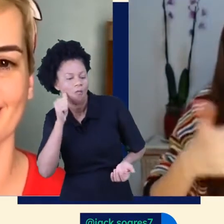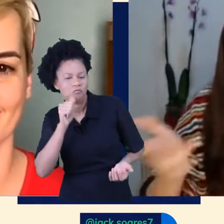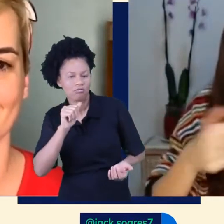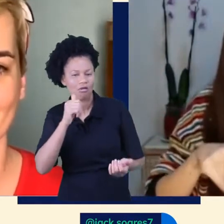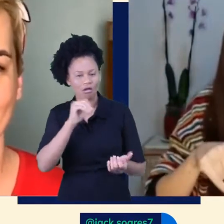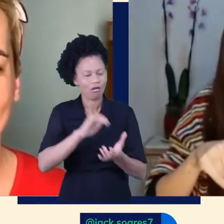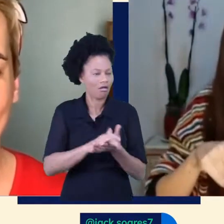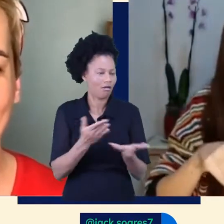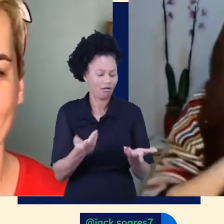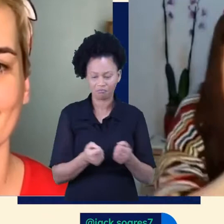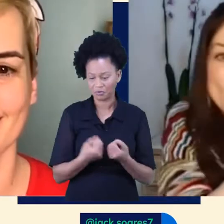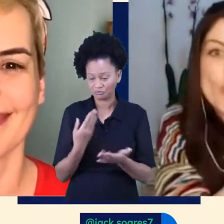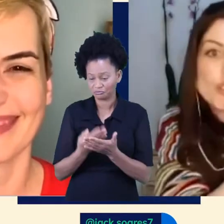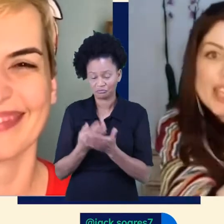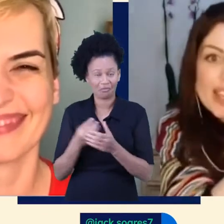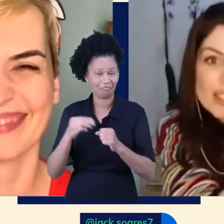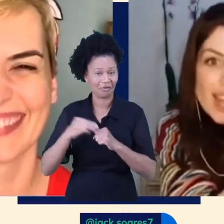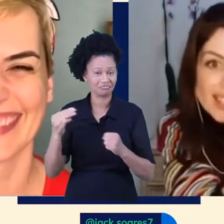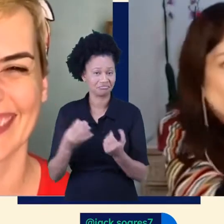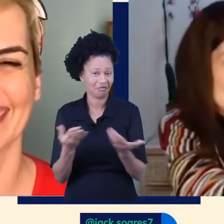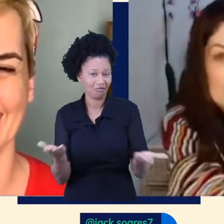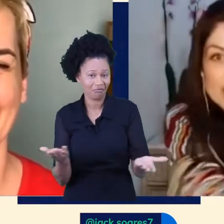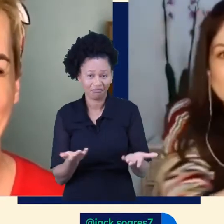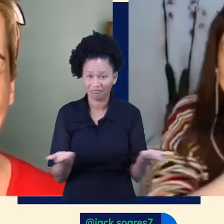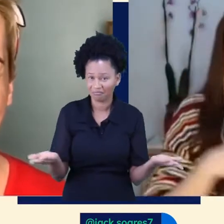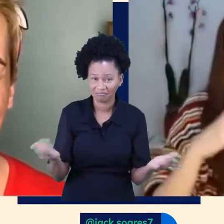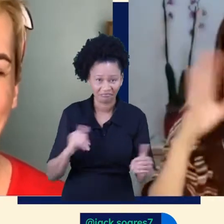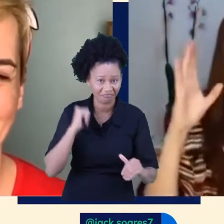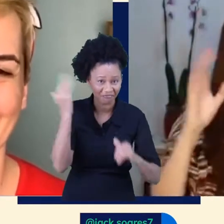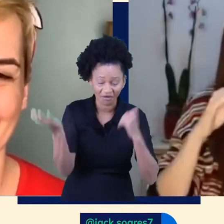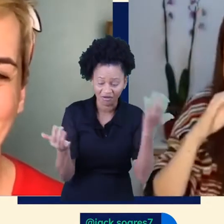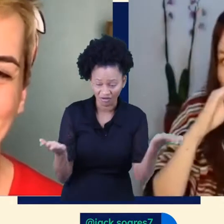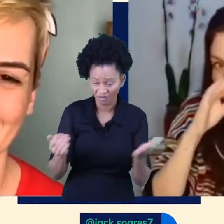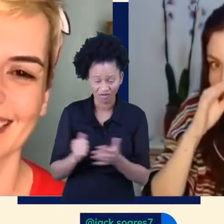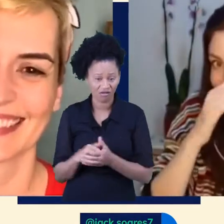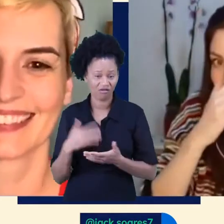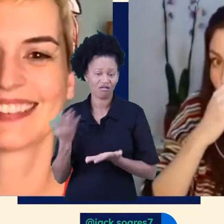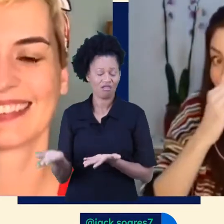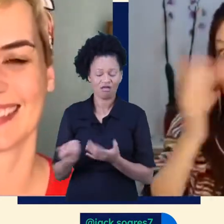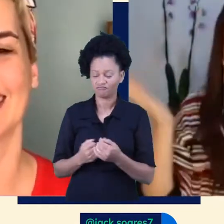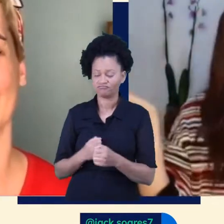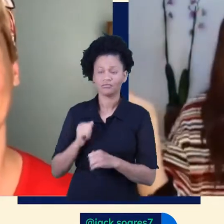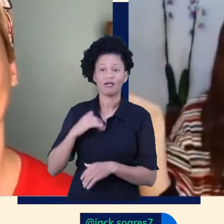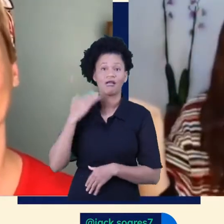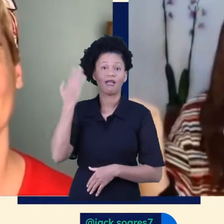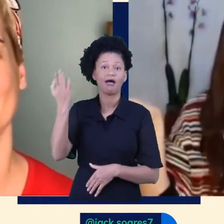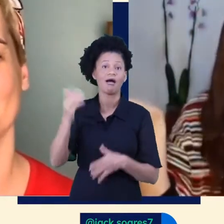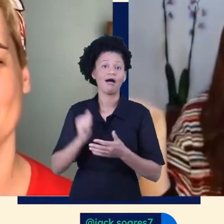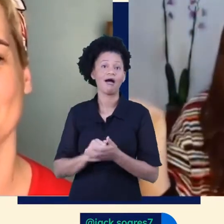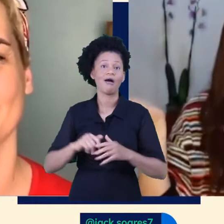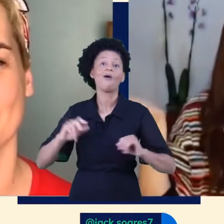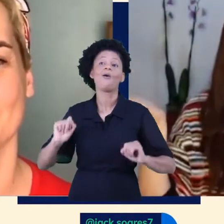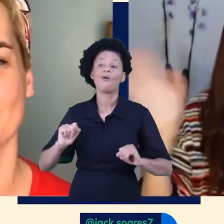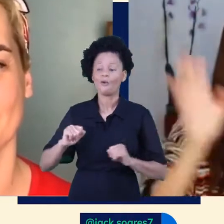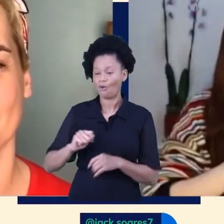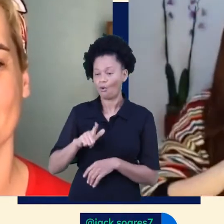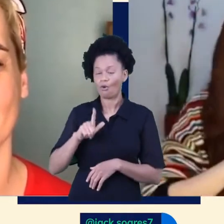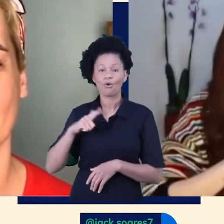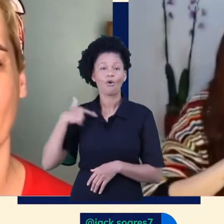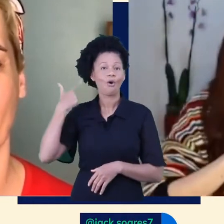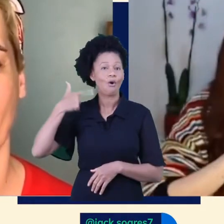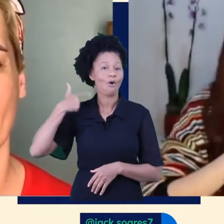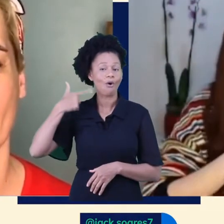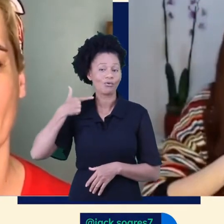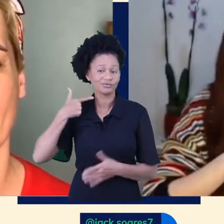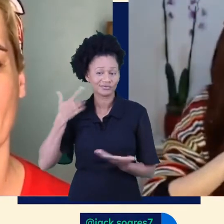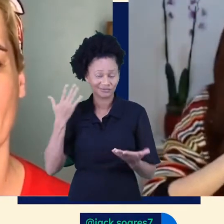né? E aí ela vai fazer o bolo dela lá na cozinha, lá em Londres, sei lá onde é que ela quer estudar. Pode ser, né? Ou então se